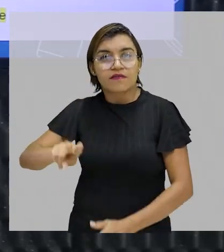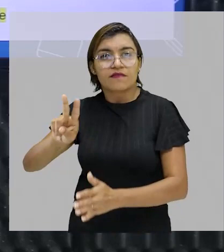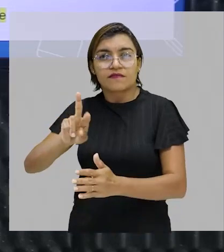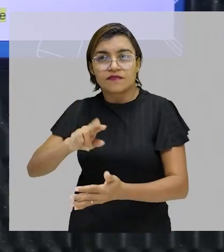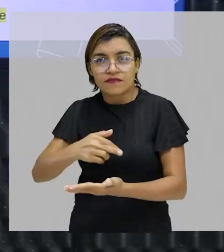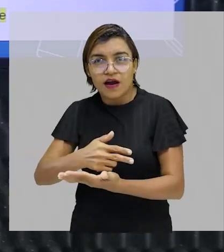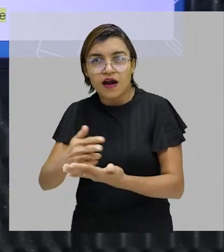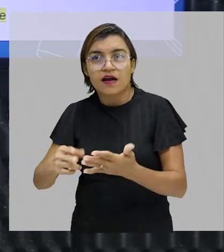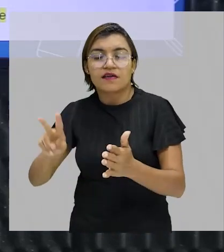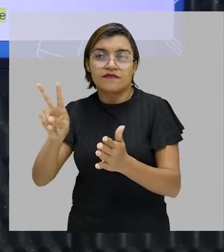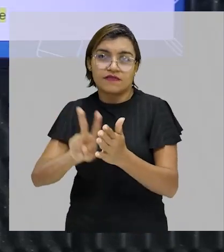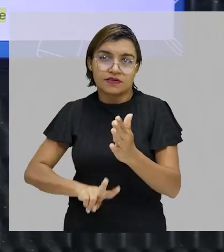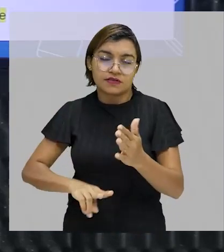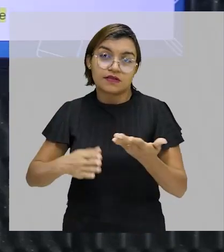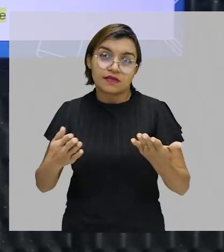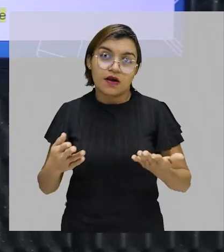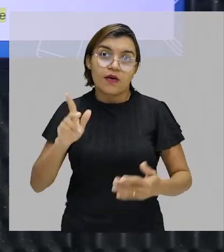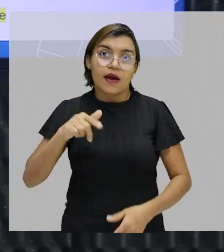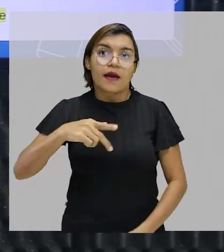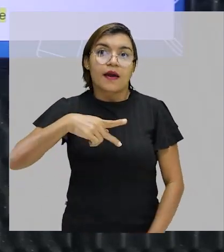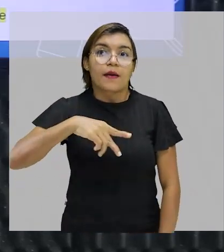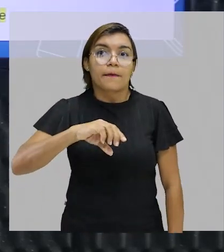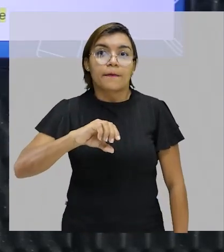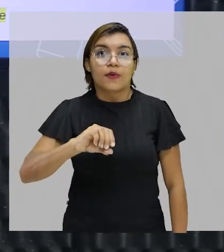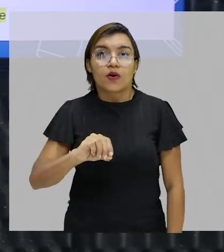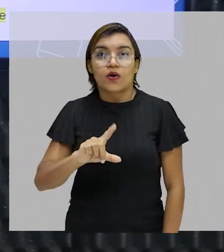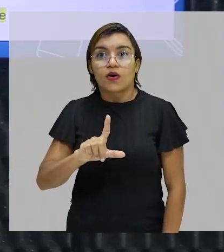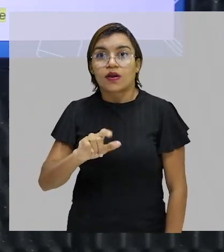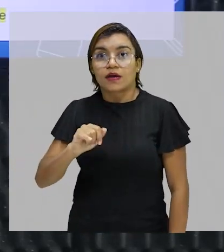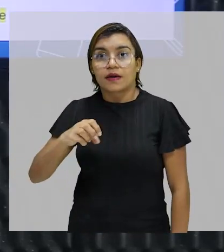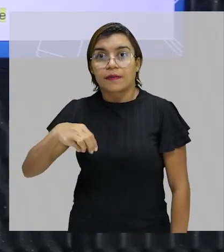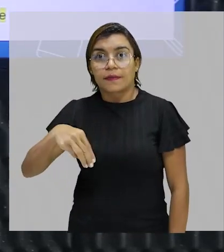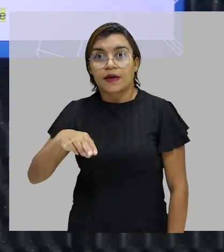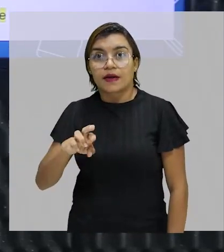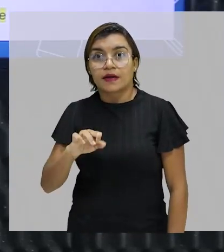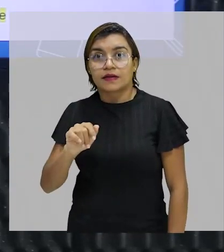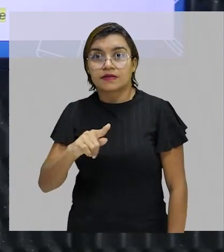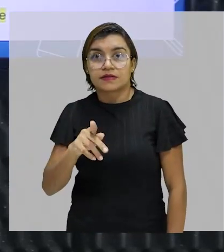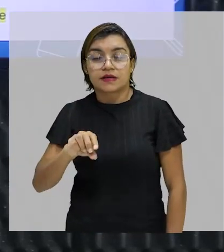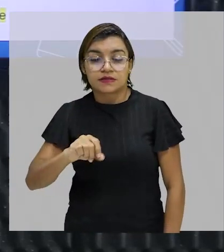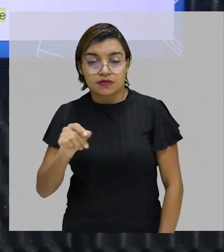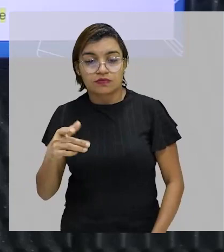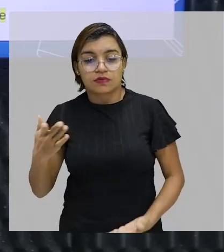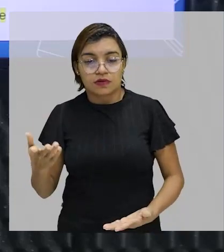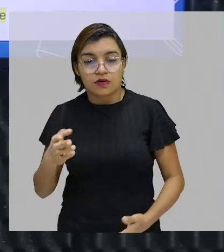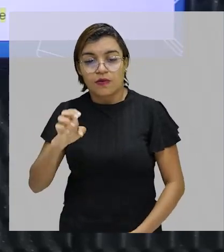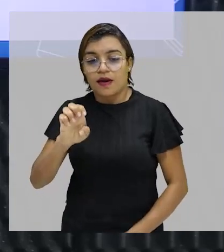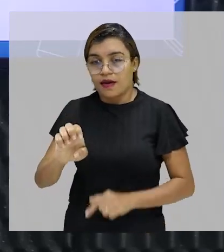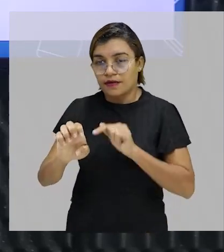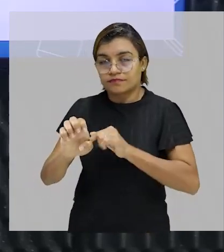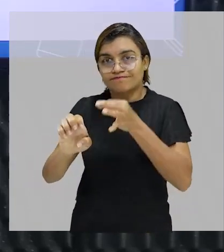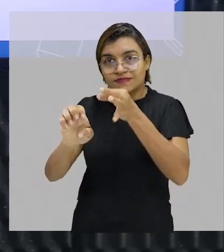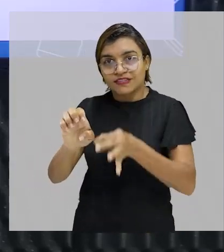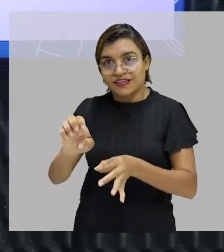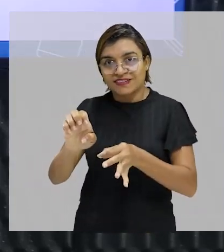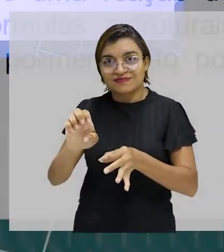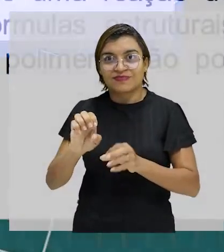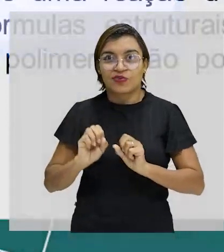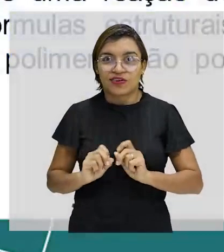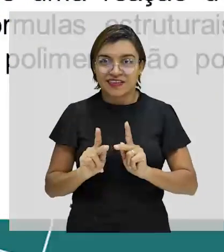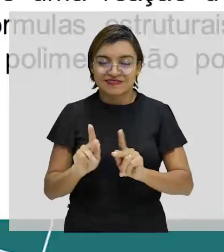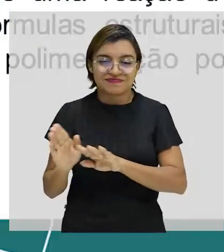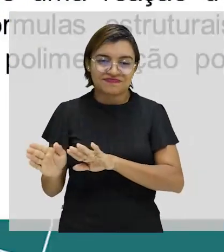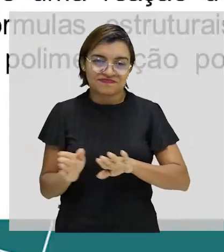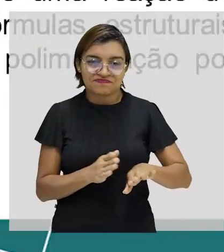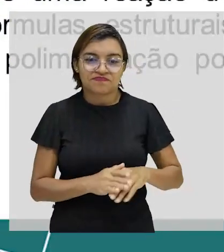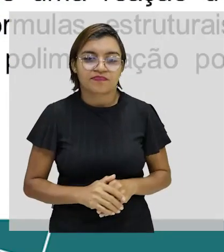uma polimerização. Tudo bem? Então, a alternativa correta, a letra E. Show de bola? Então, vamos lá,